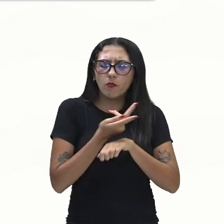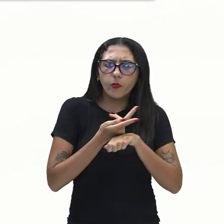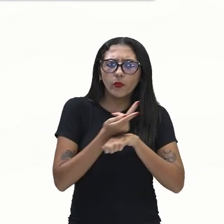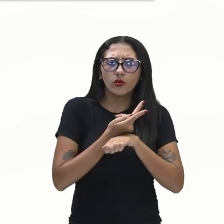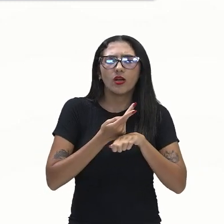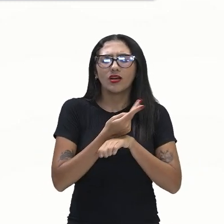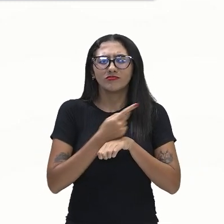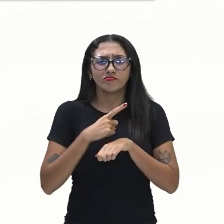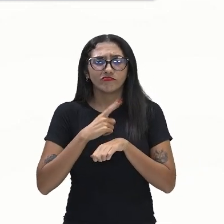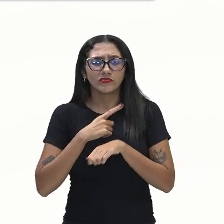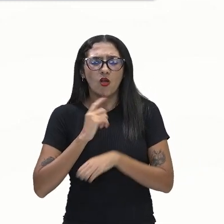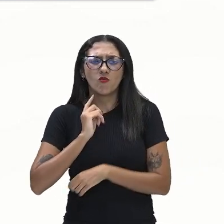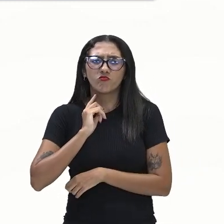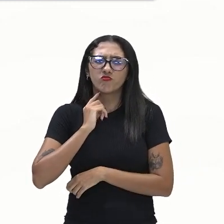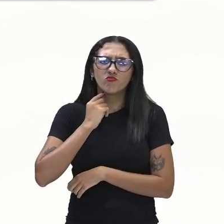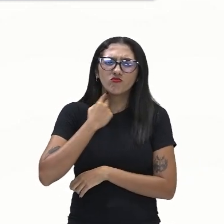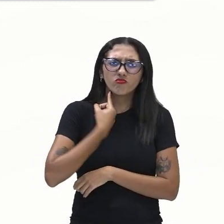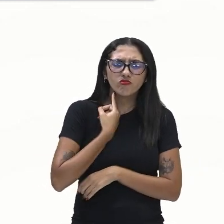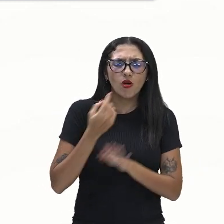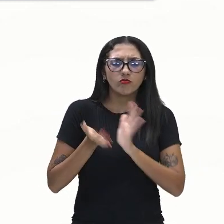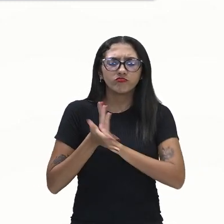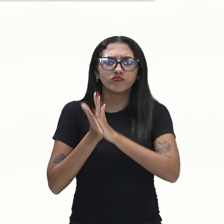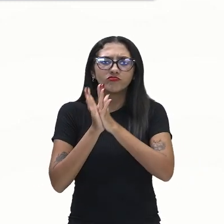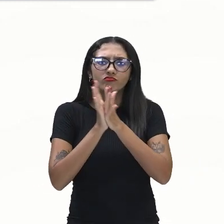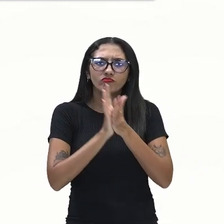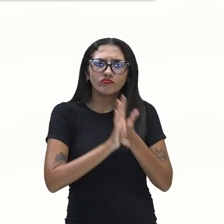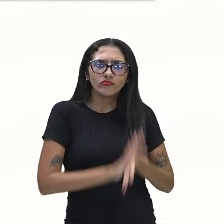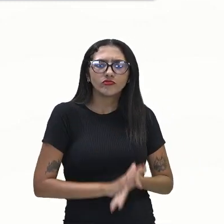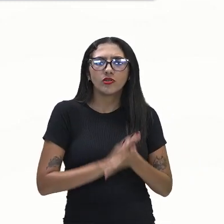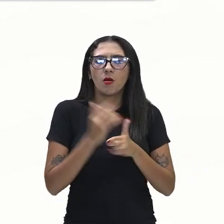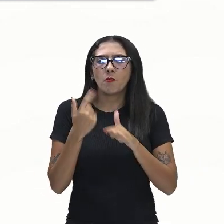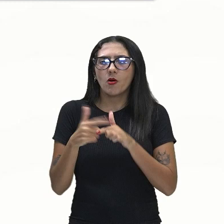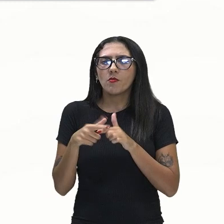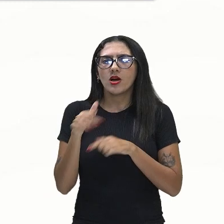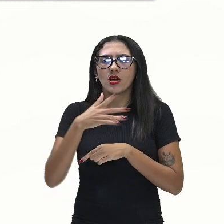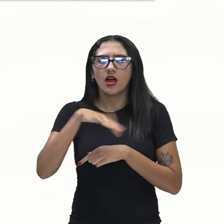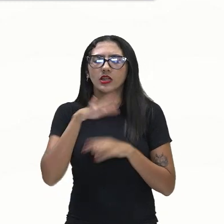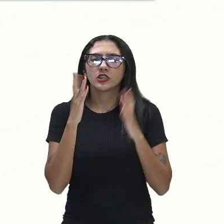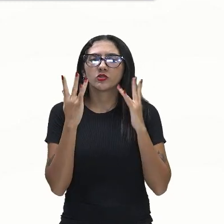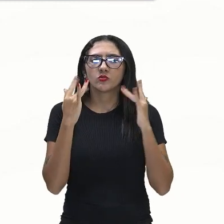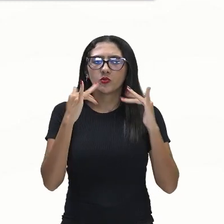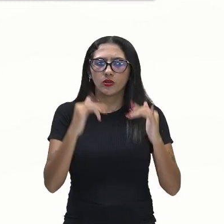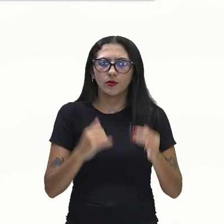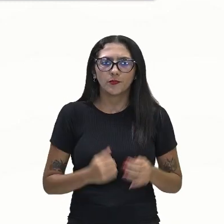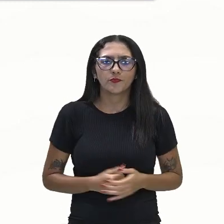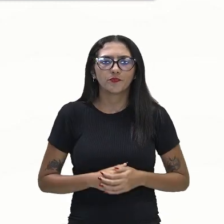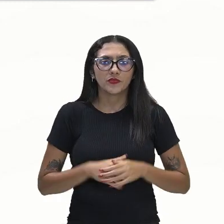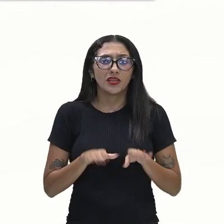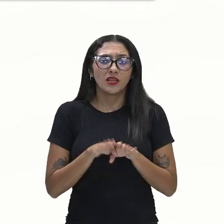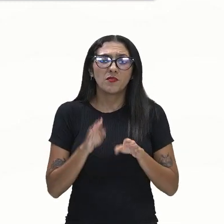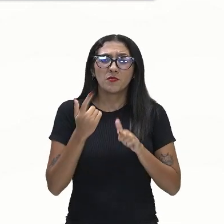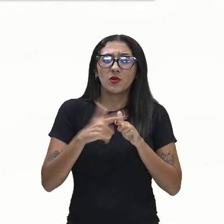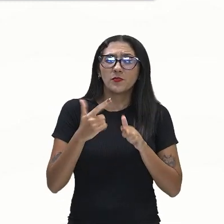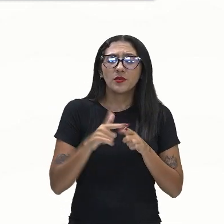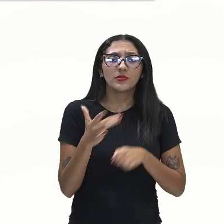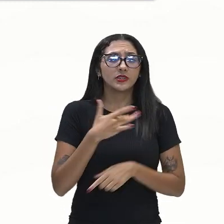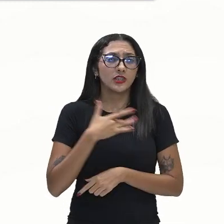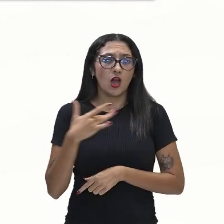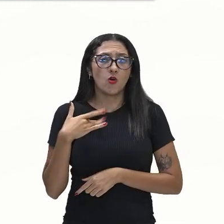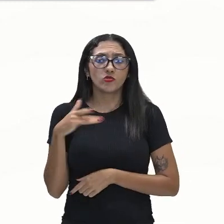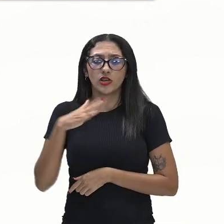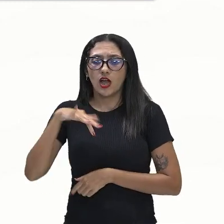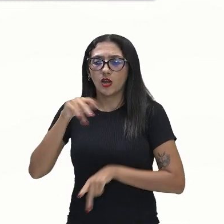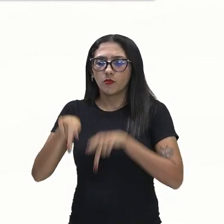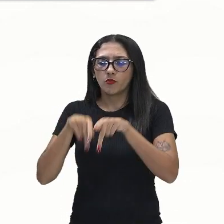degrada o ambiente, causa degradação ambiental, saúde às populações ribeirinhas,